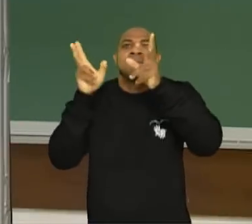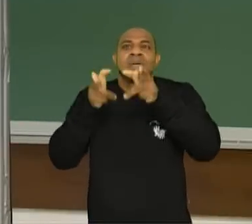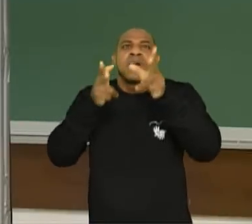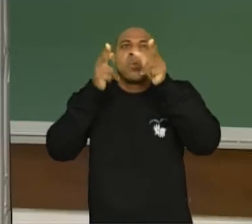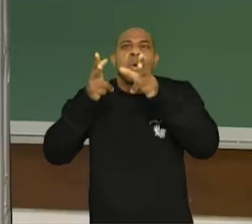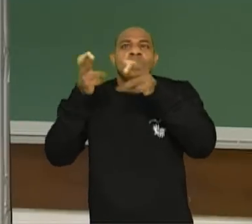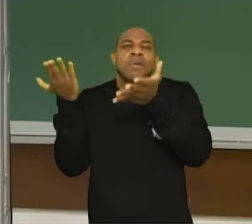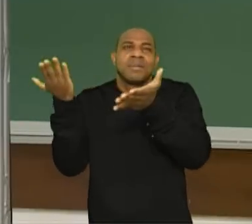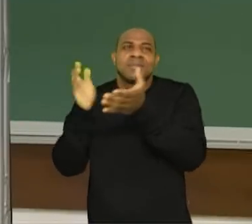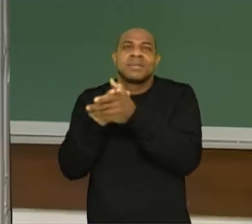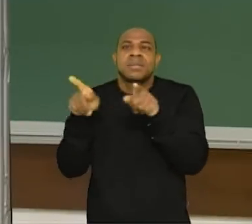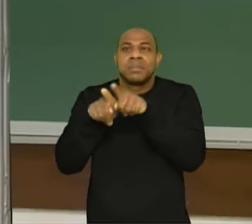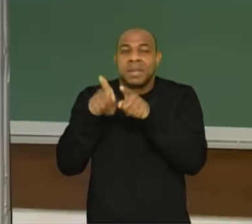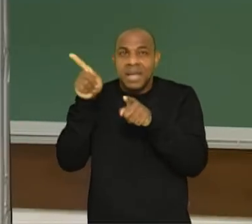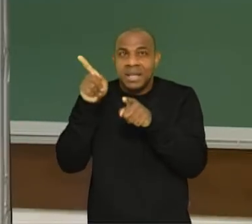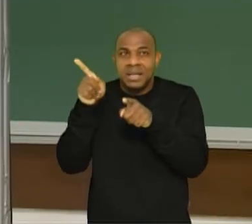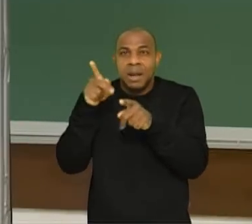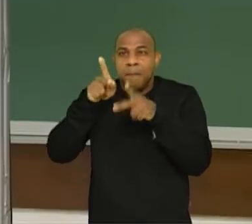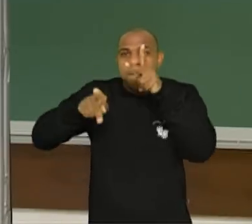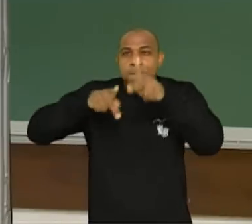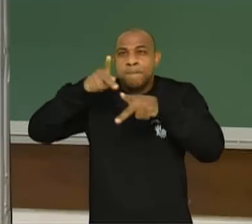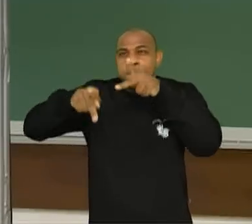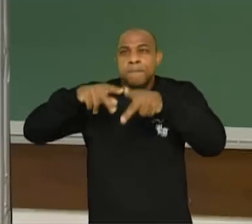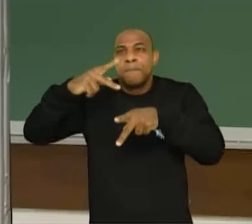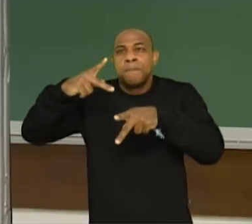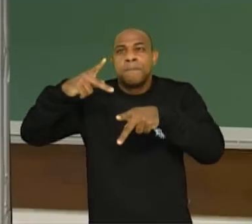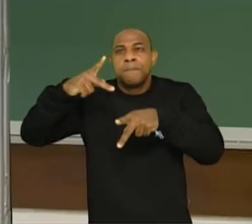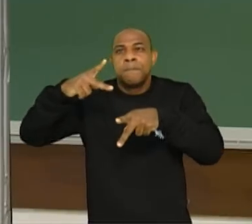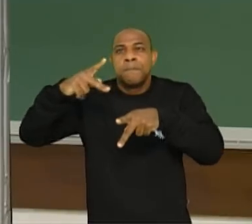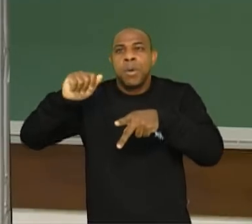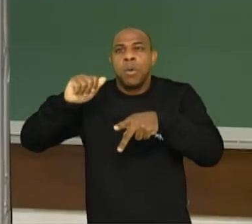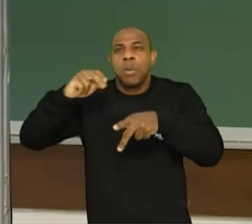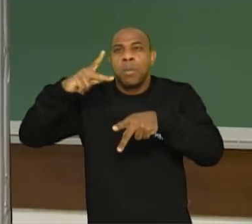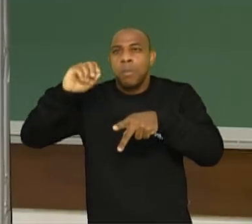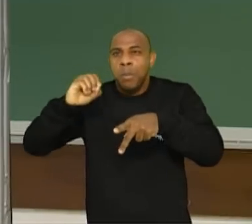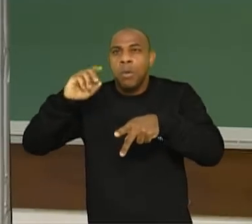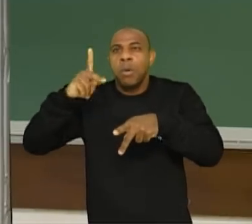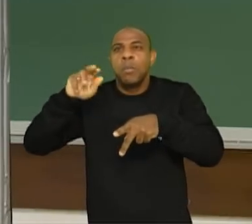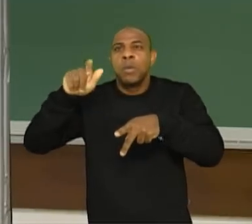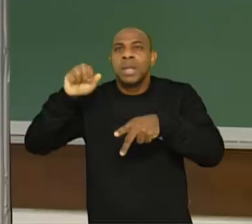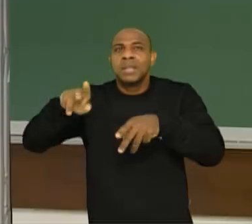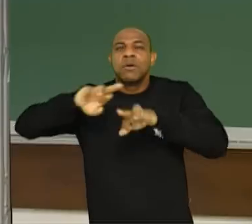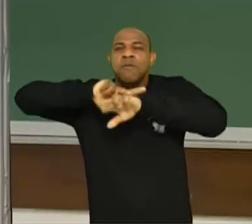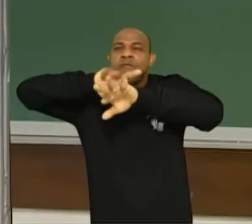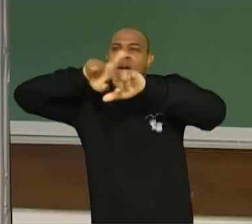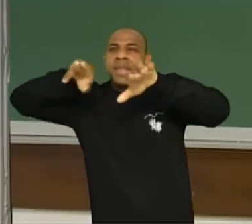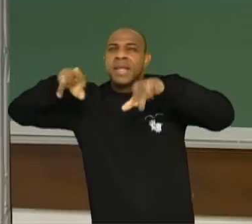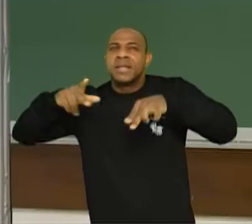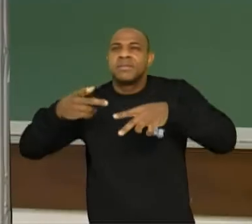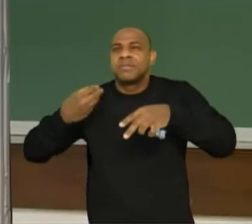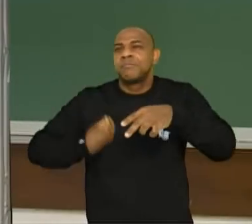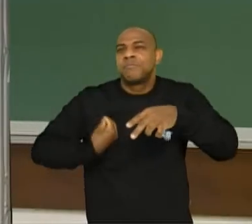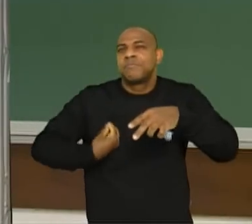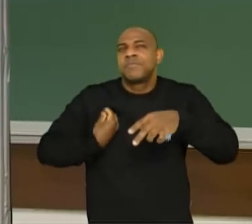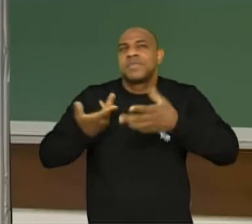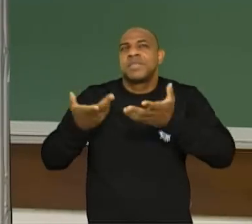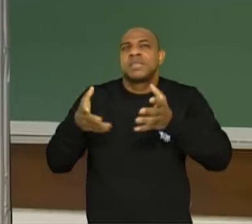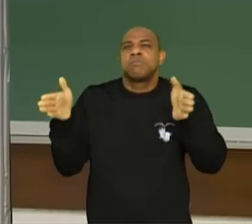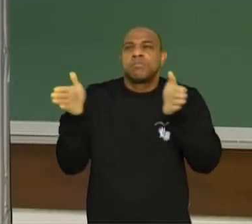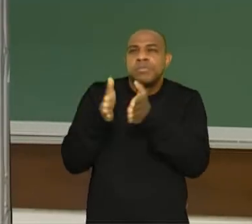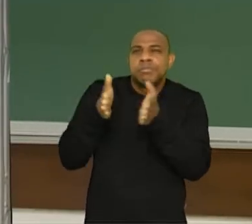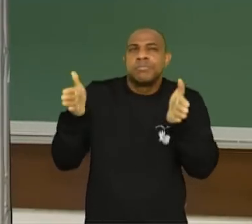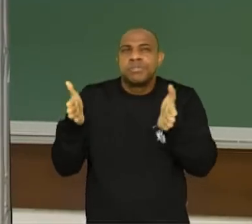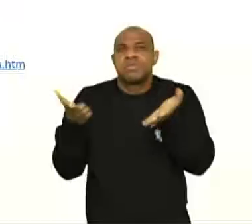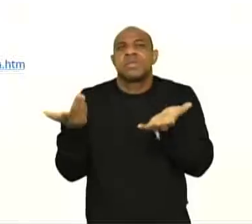lembrando que essa população em si de seres, de diferentes seres, né, de diferentes tamanhos